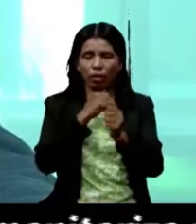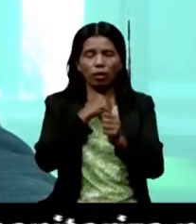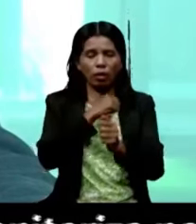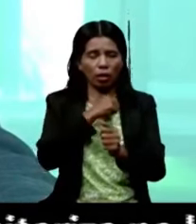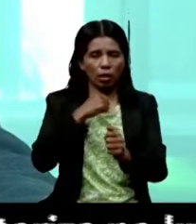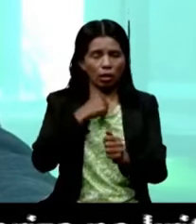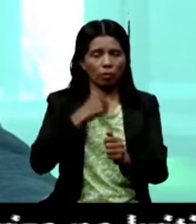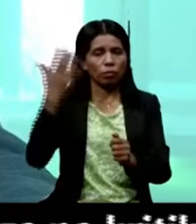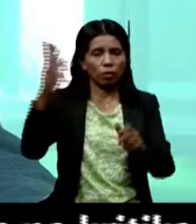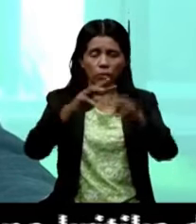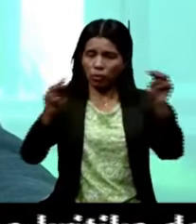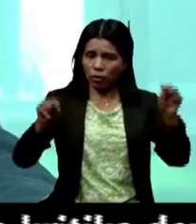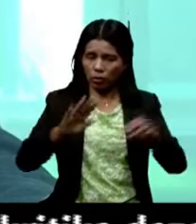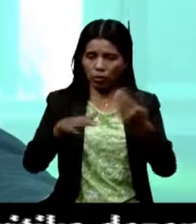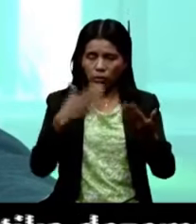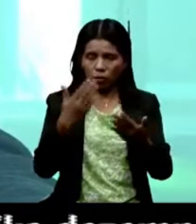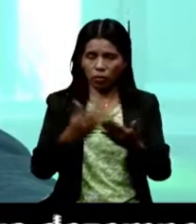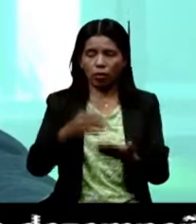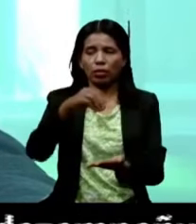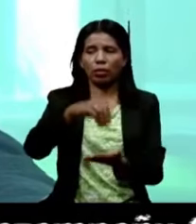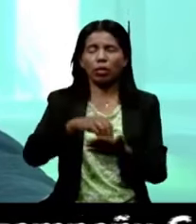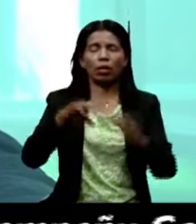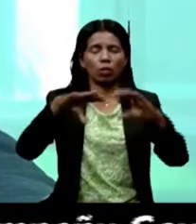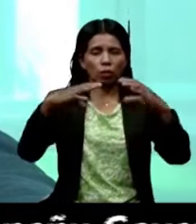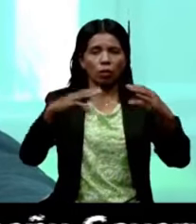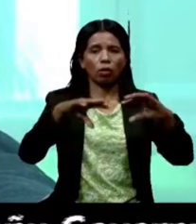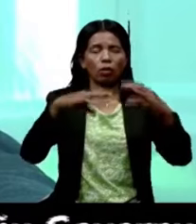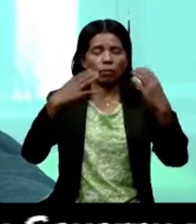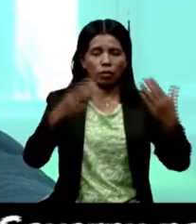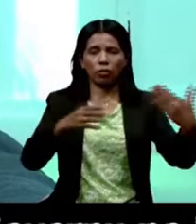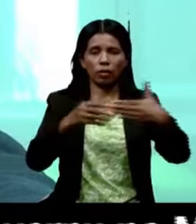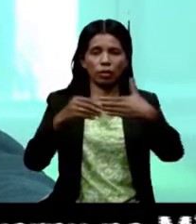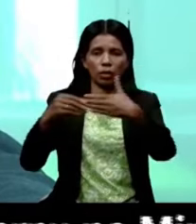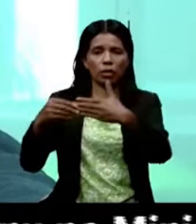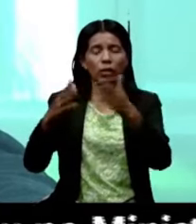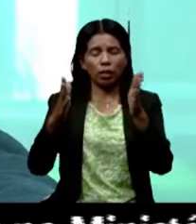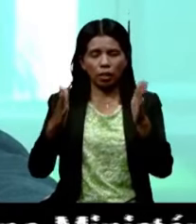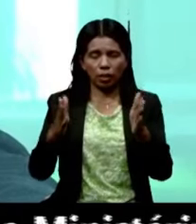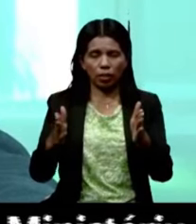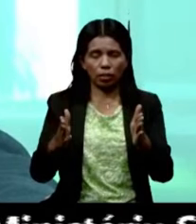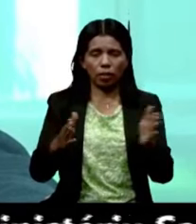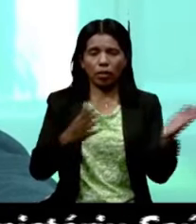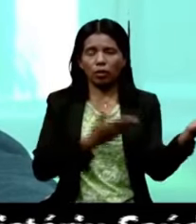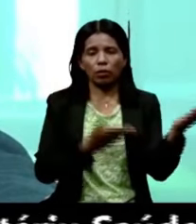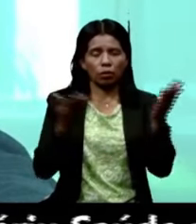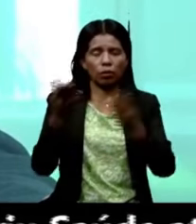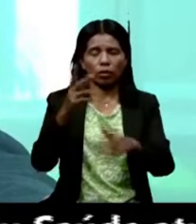e o município todo. A tu cria a comissão organizadora ainda para mobilizar a população mais